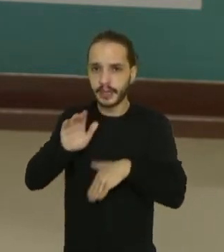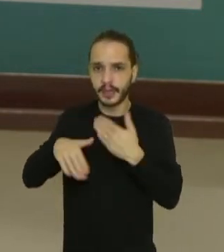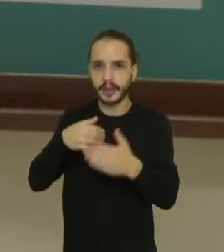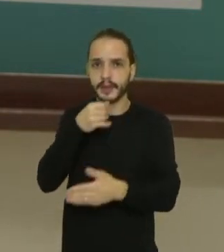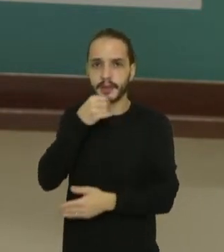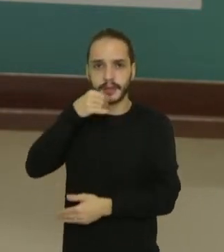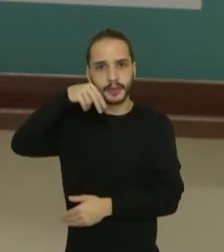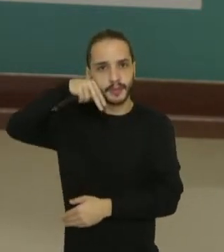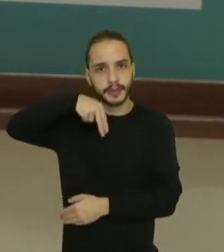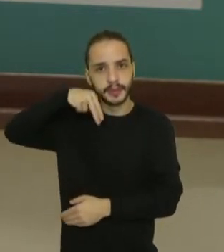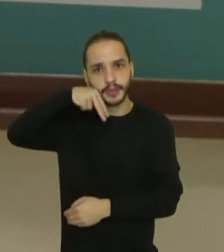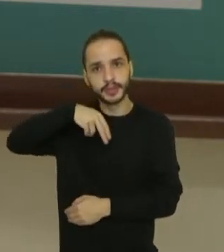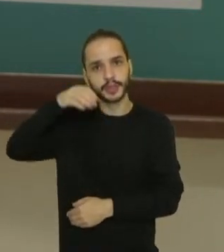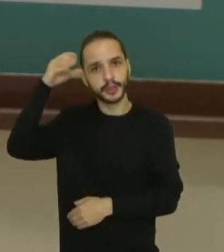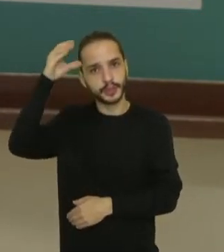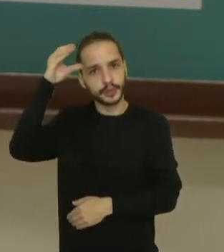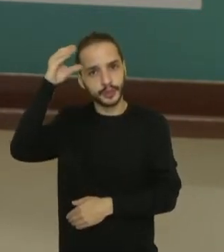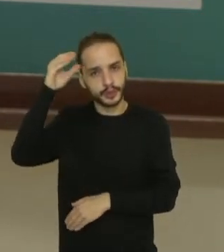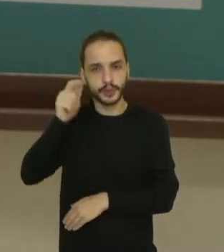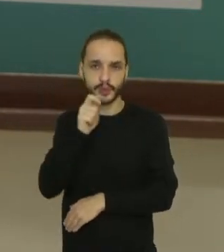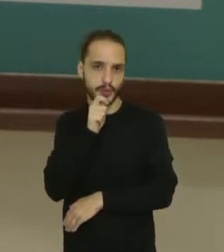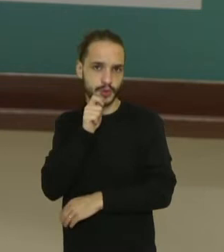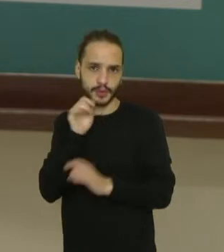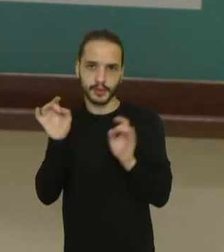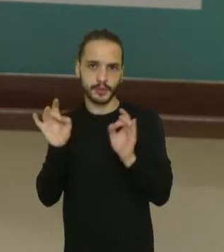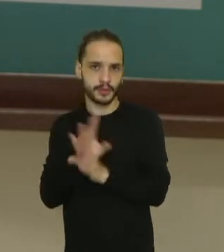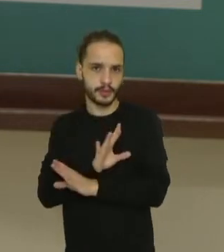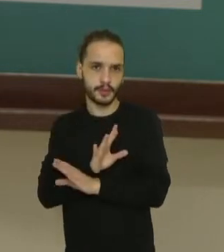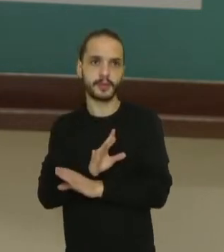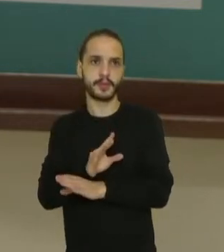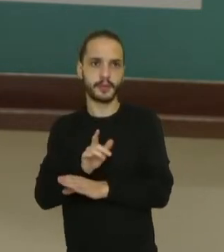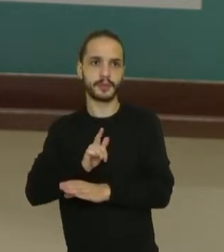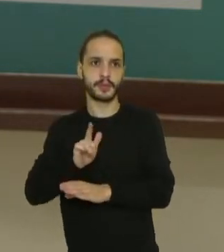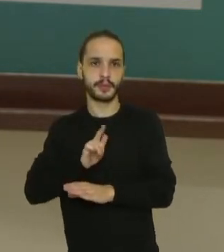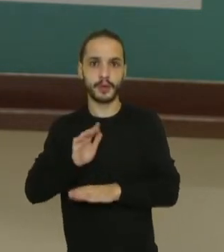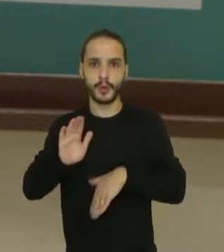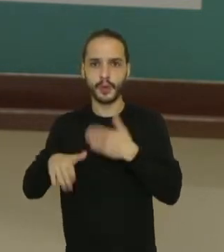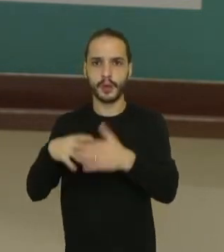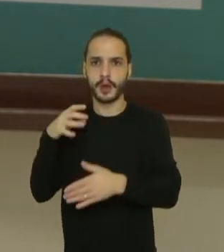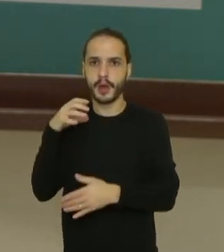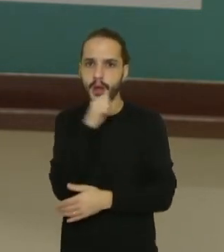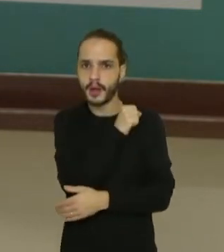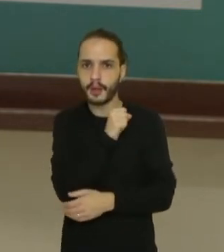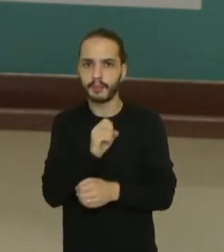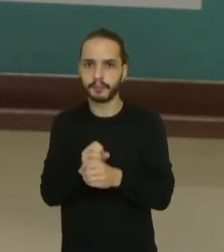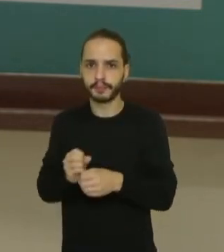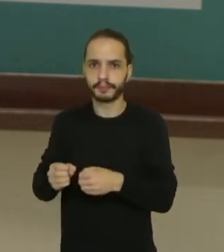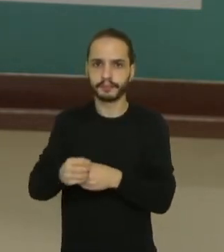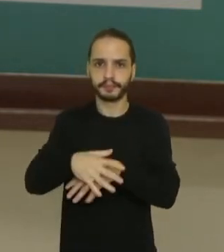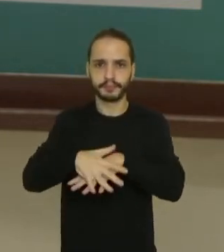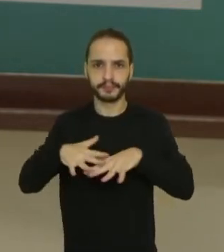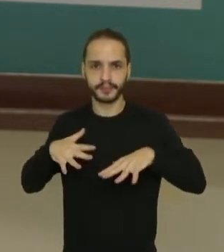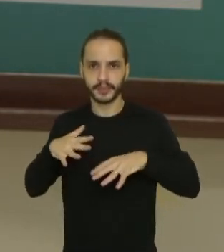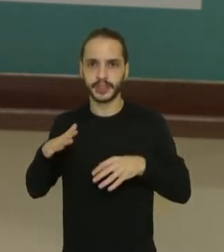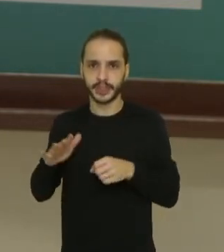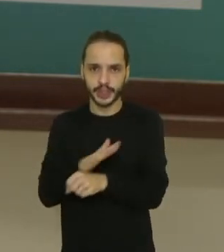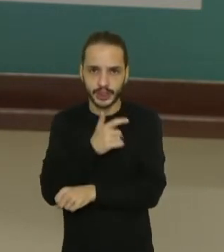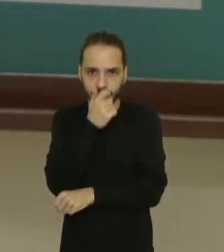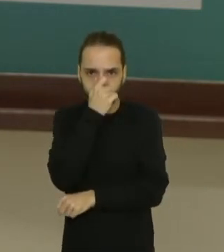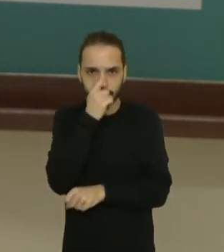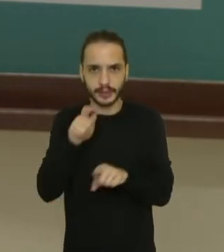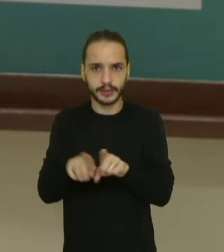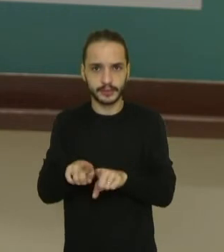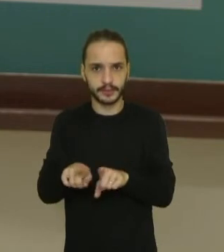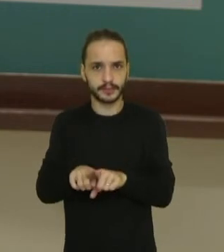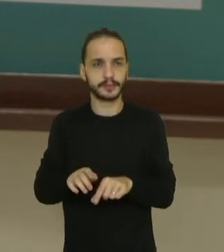por exemplo no Congo, e assim vai. O processo rápido, predomínio de grandes metrópoles e rede urbana concentrada também. Muito